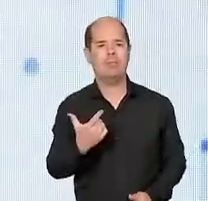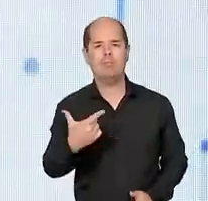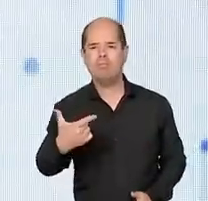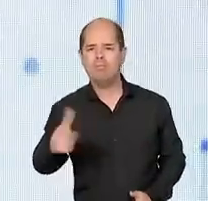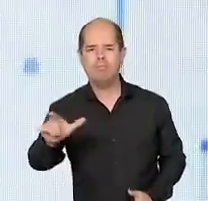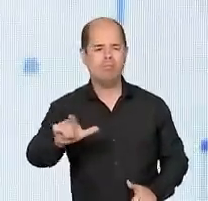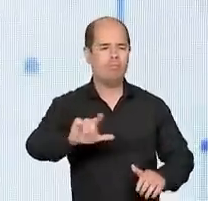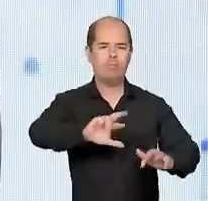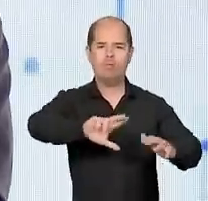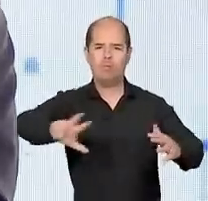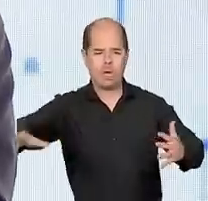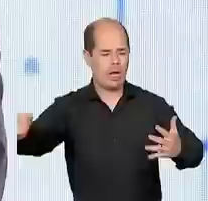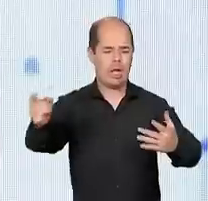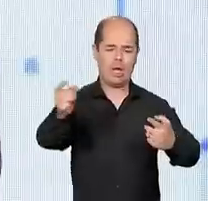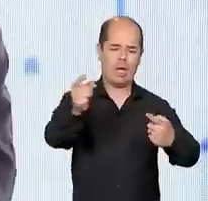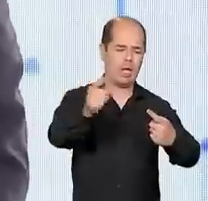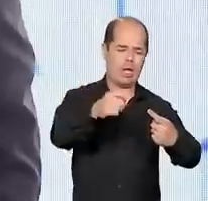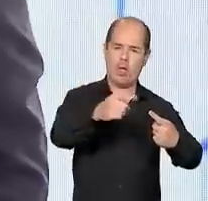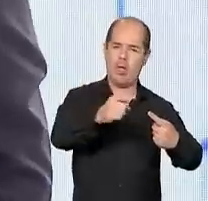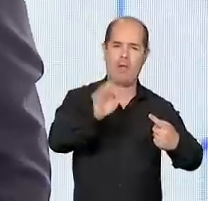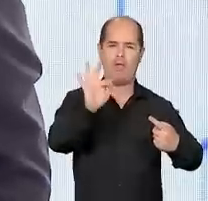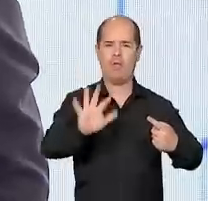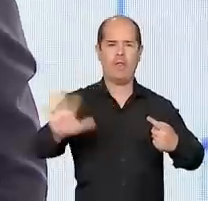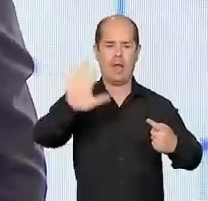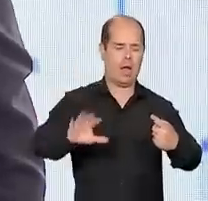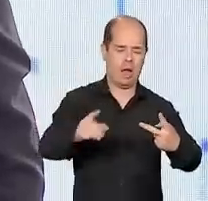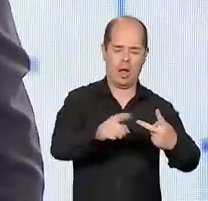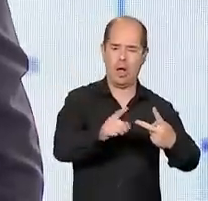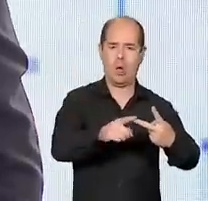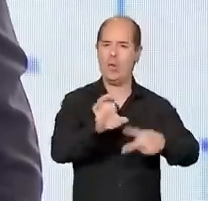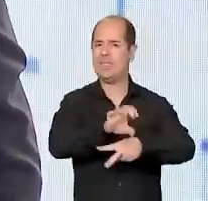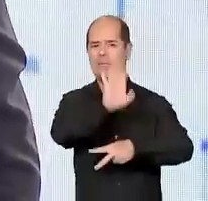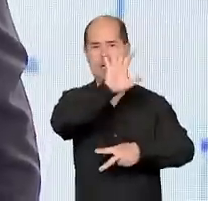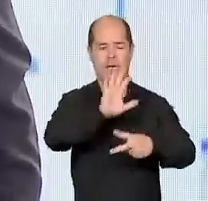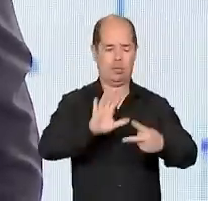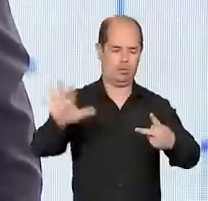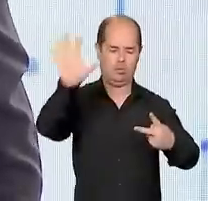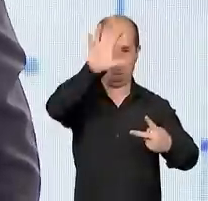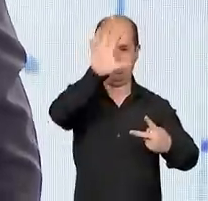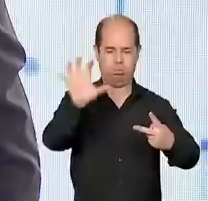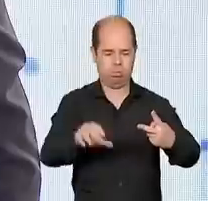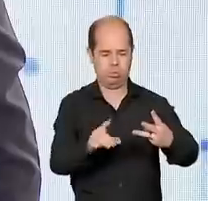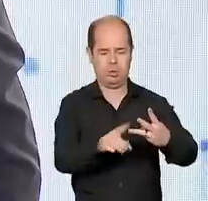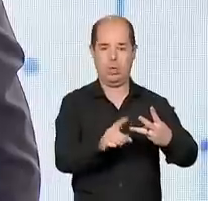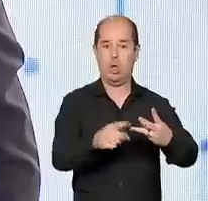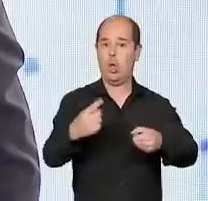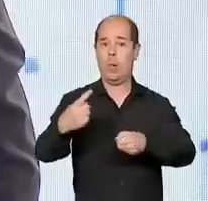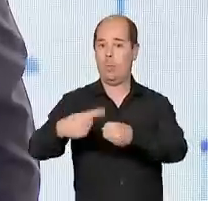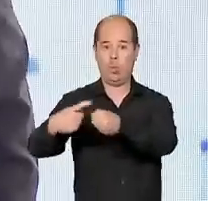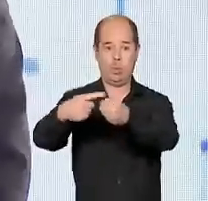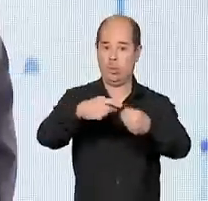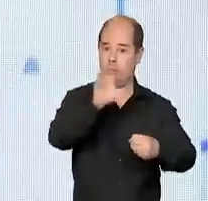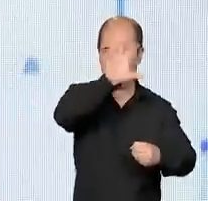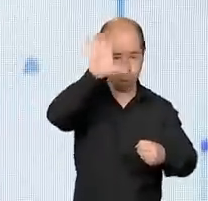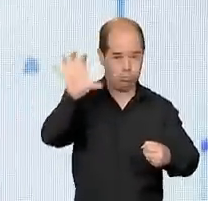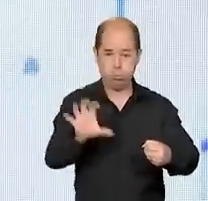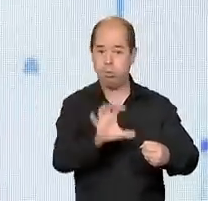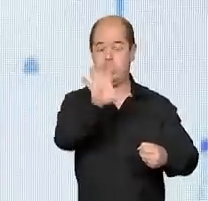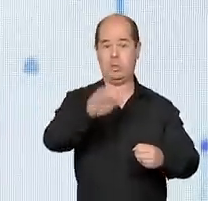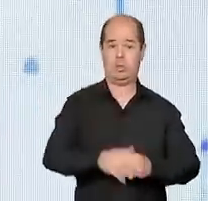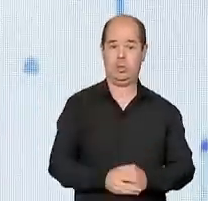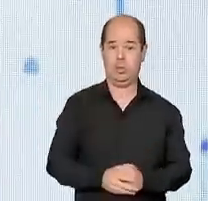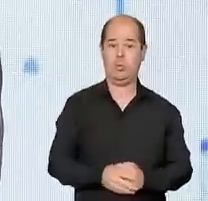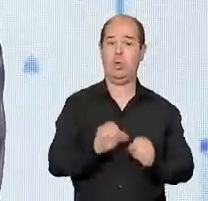né, além do federal, estadual, municipais, regionais, que podem ser articulados também